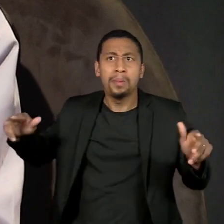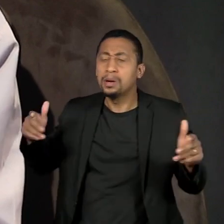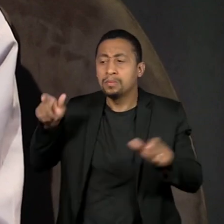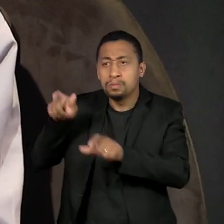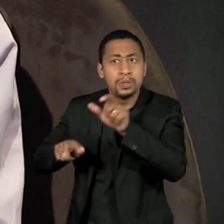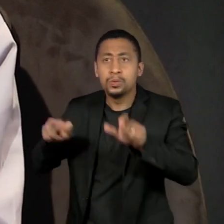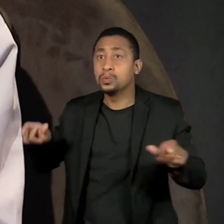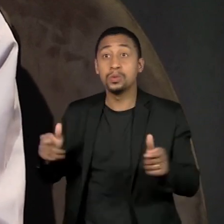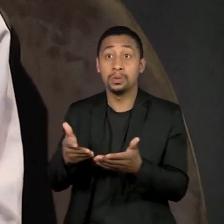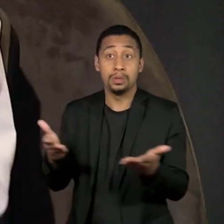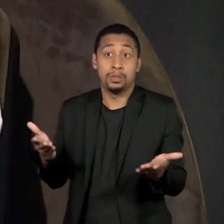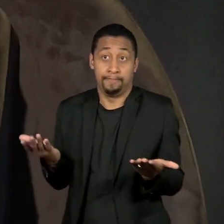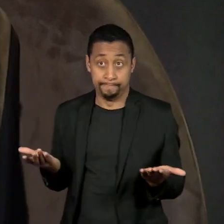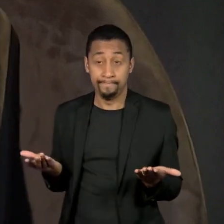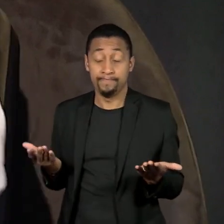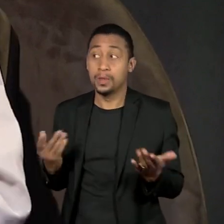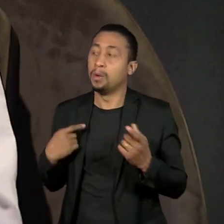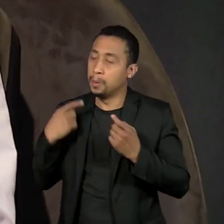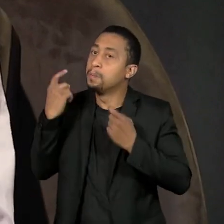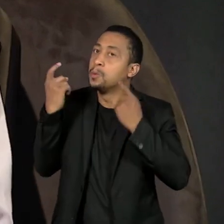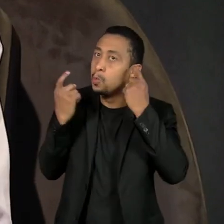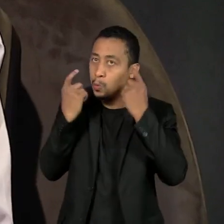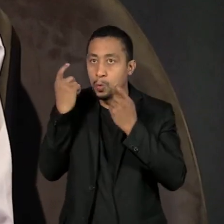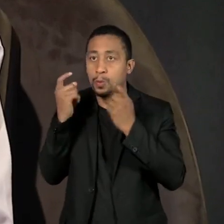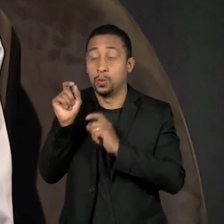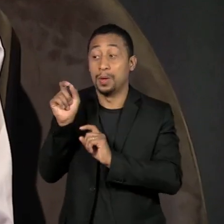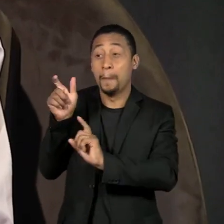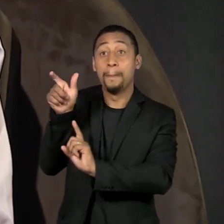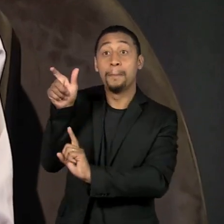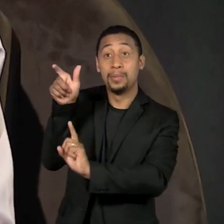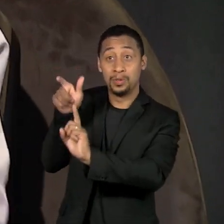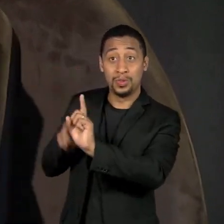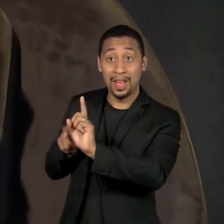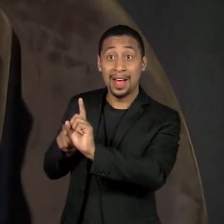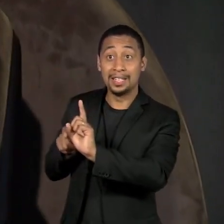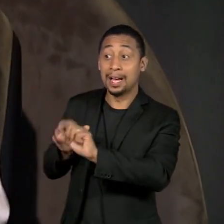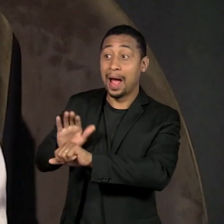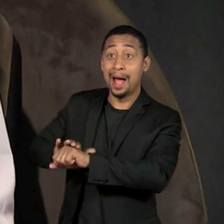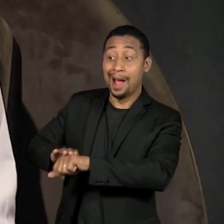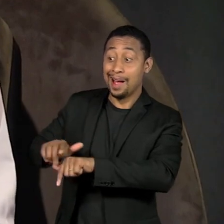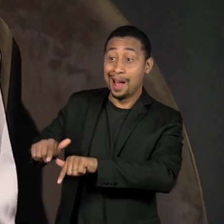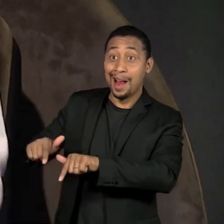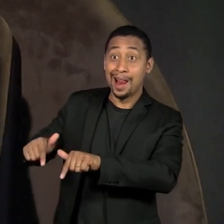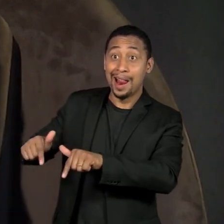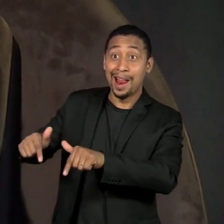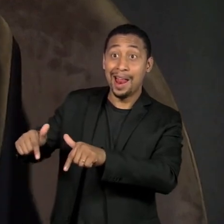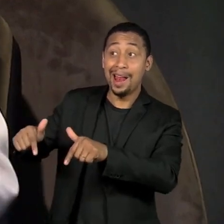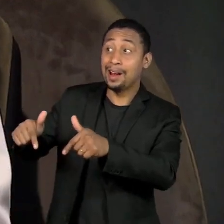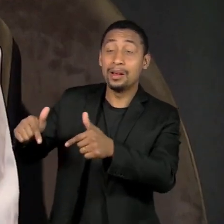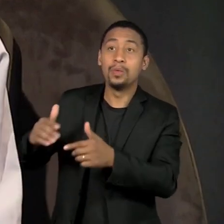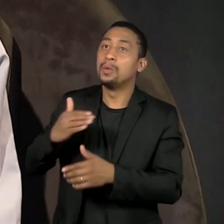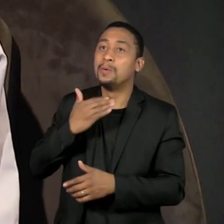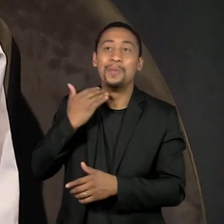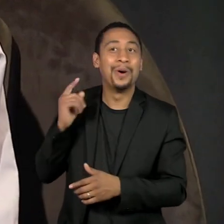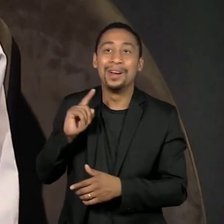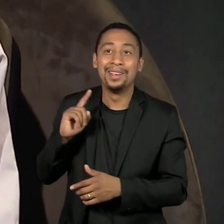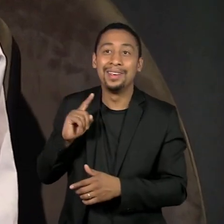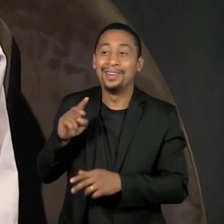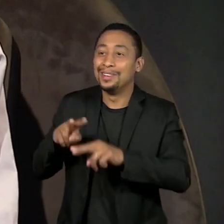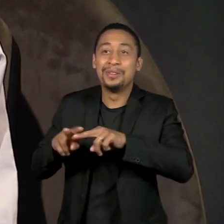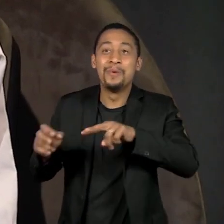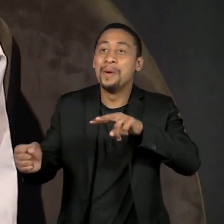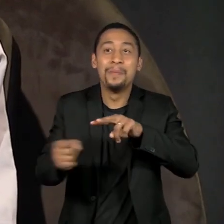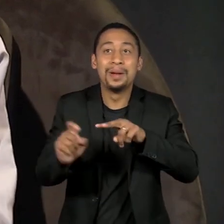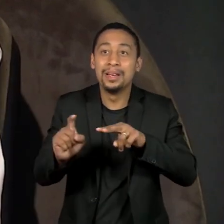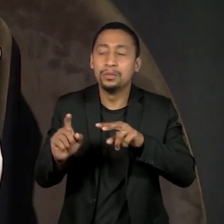me preocupado muito com aquele personagem que dá certo, entende? Que não morre no final, que não vai preso no final.